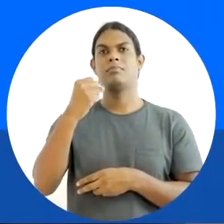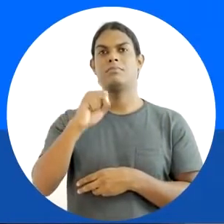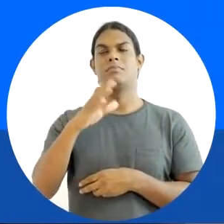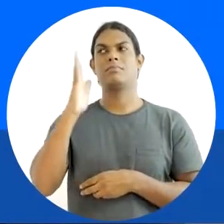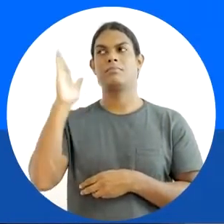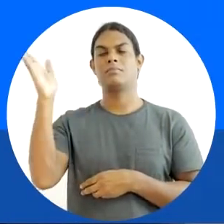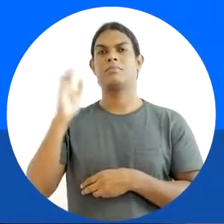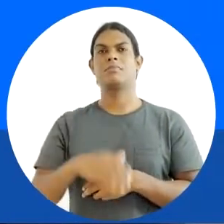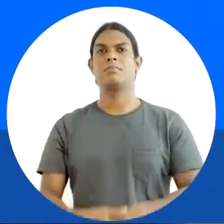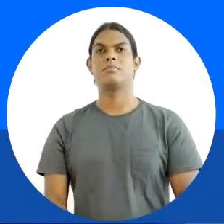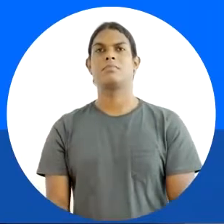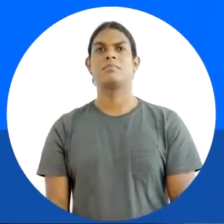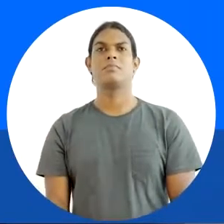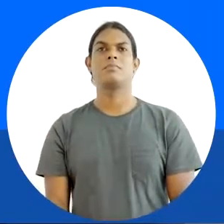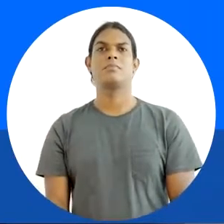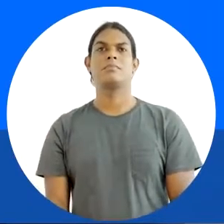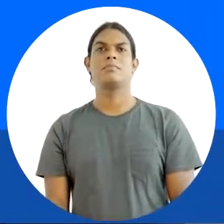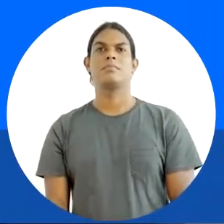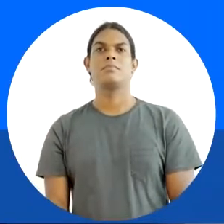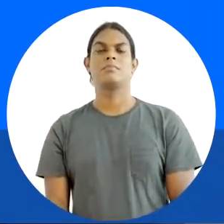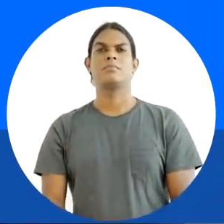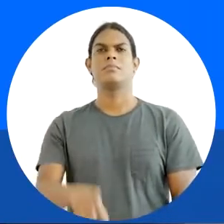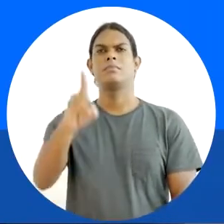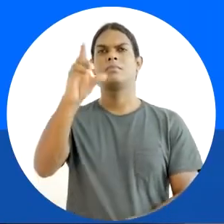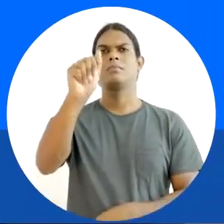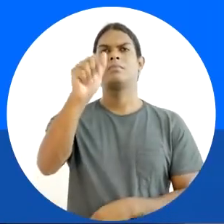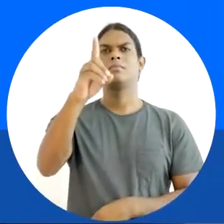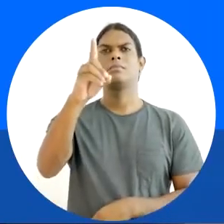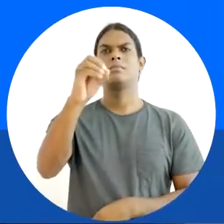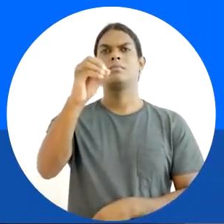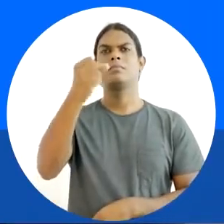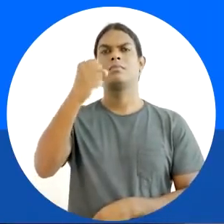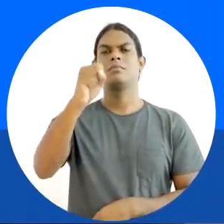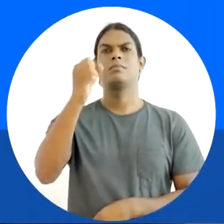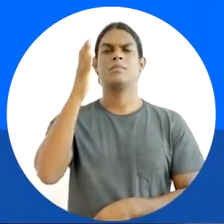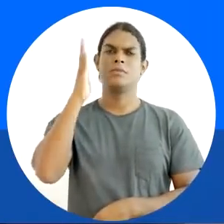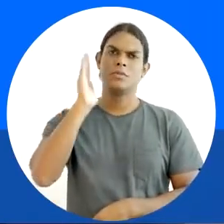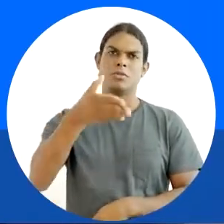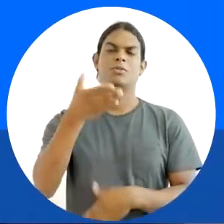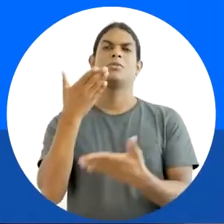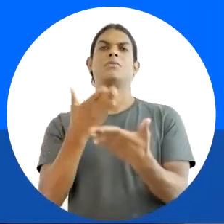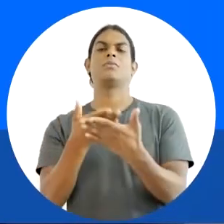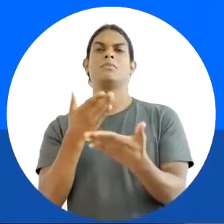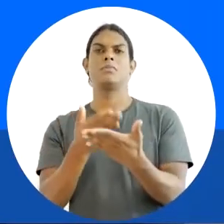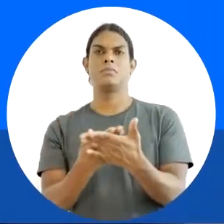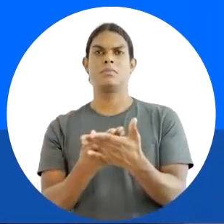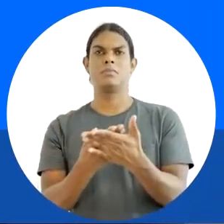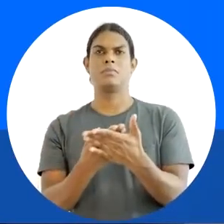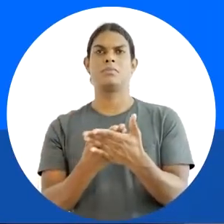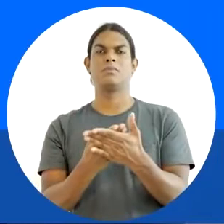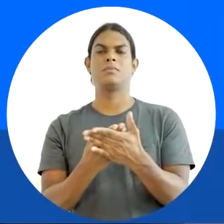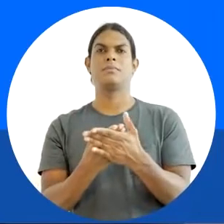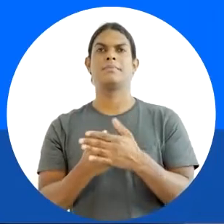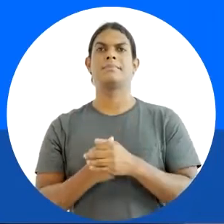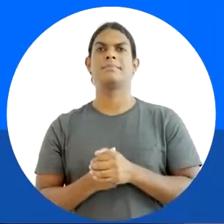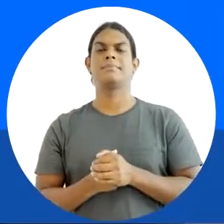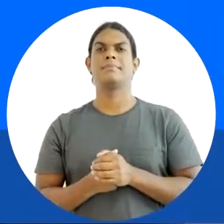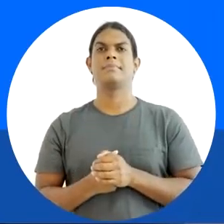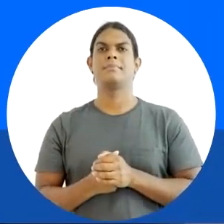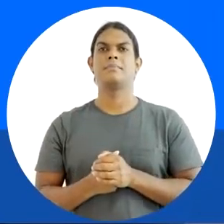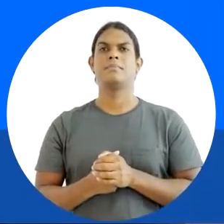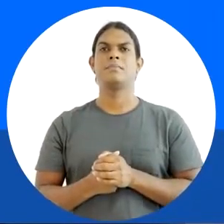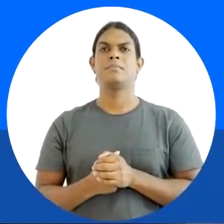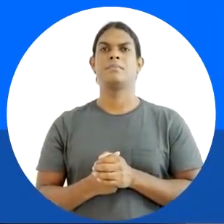descrição bibliográfica. Os dados de localização nós já falamos na competência 1, que se referem